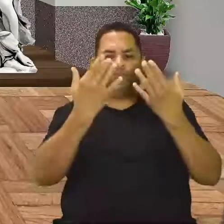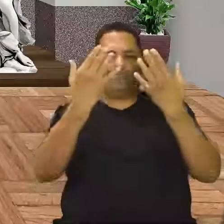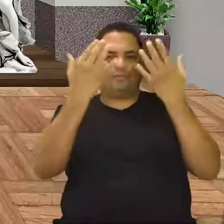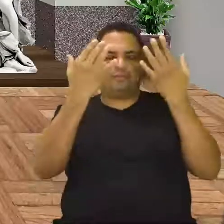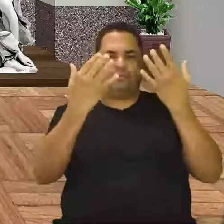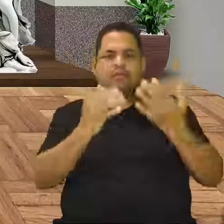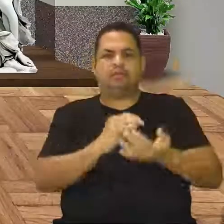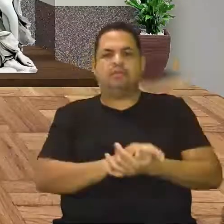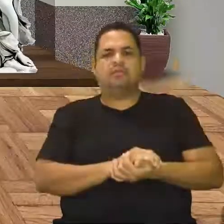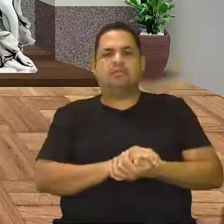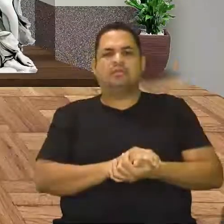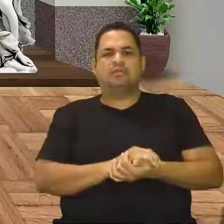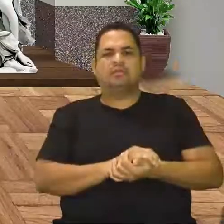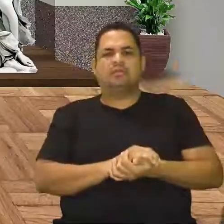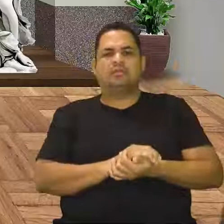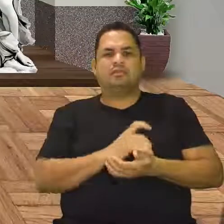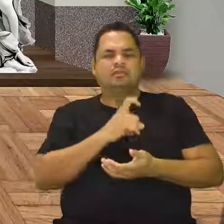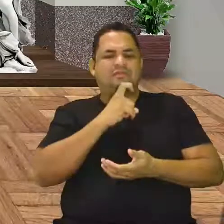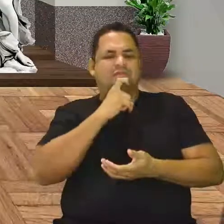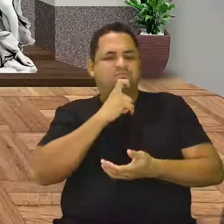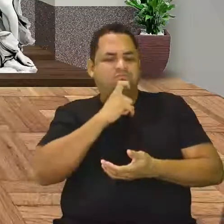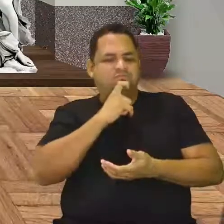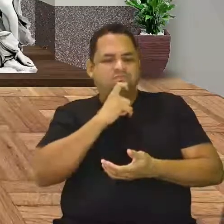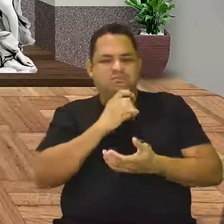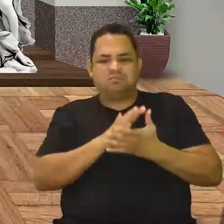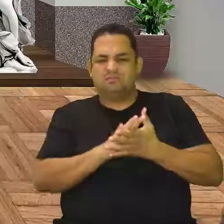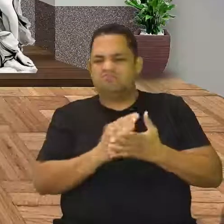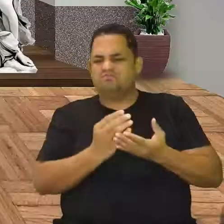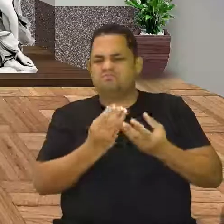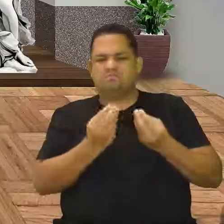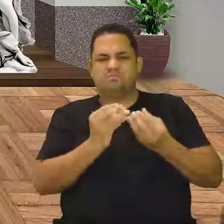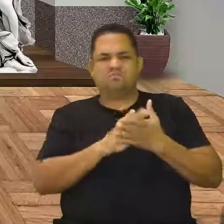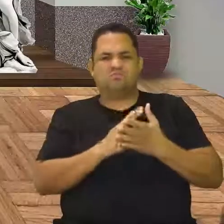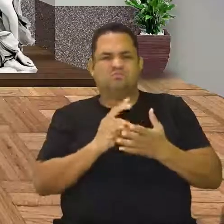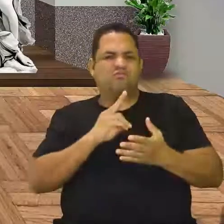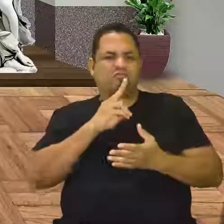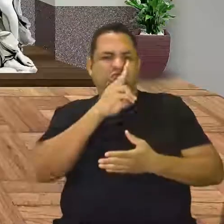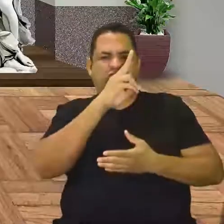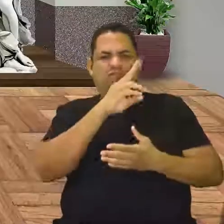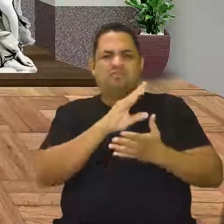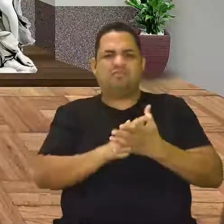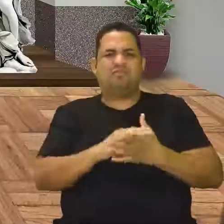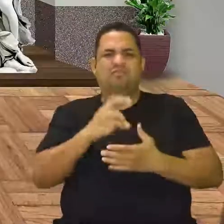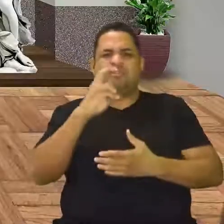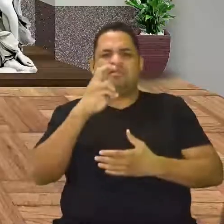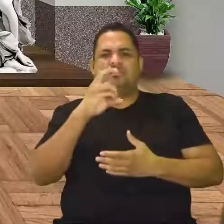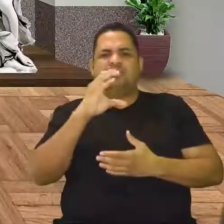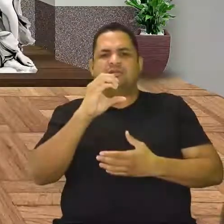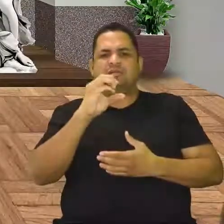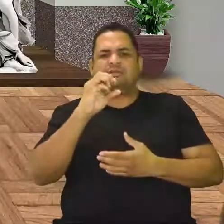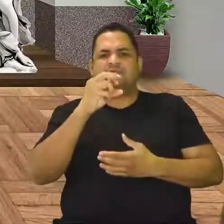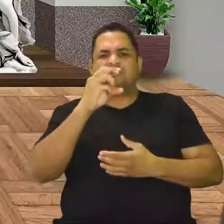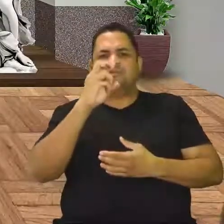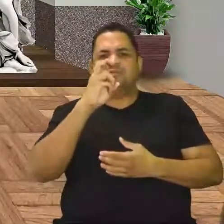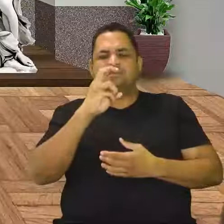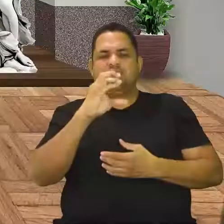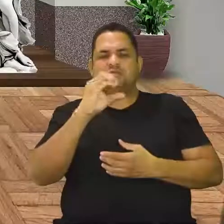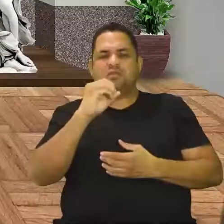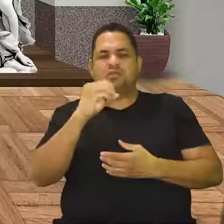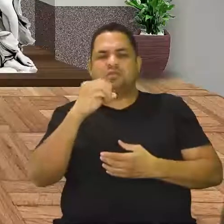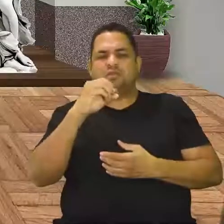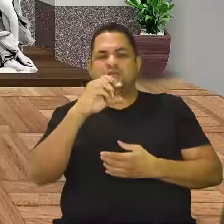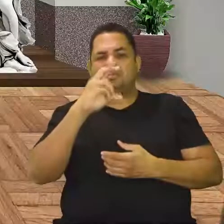senhores eram fruto tenso quando eu te falo 52°